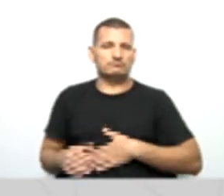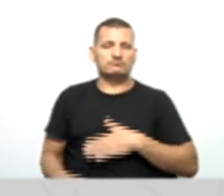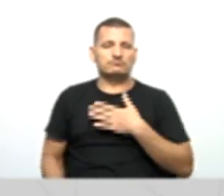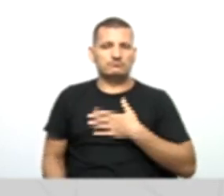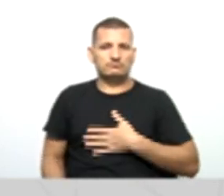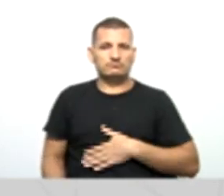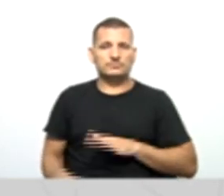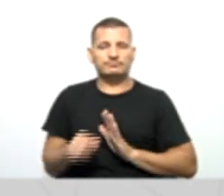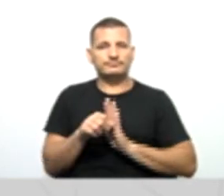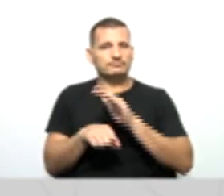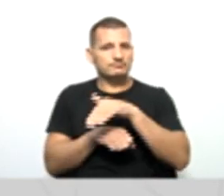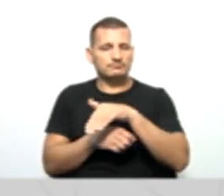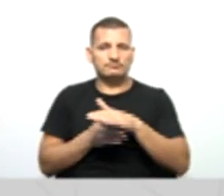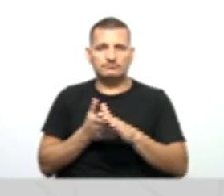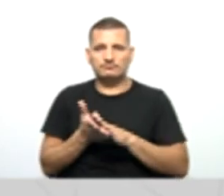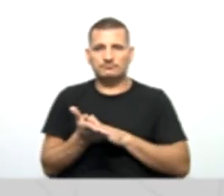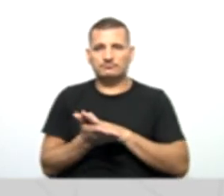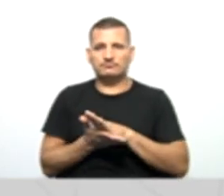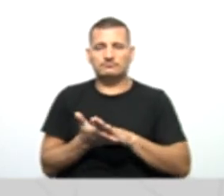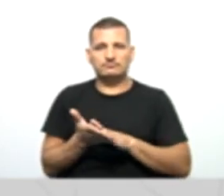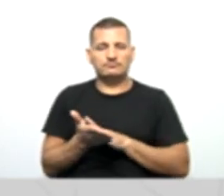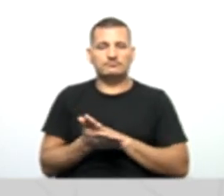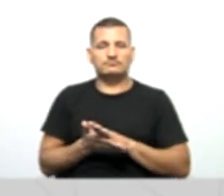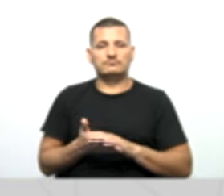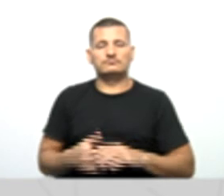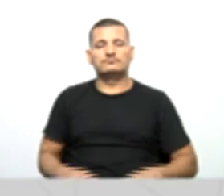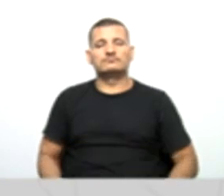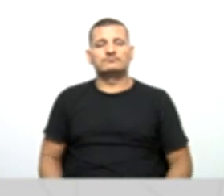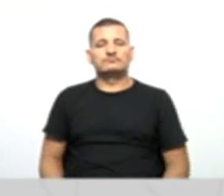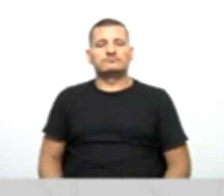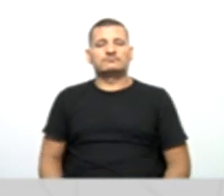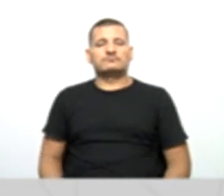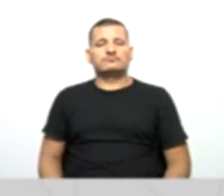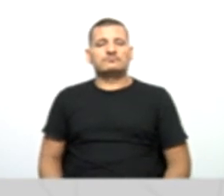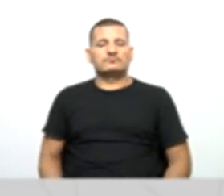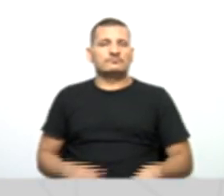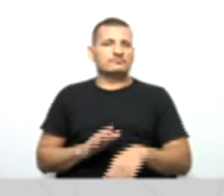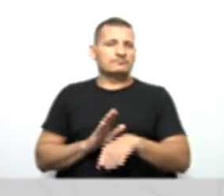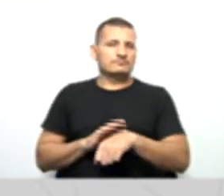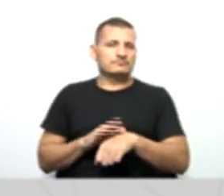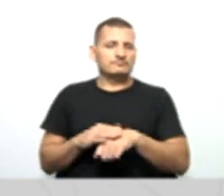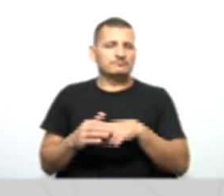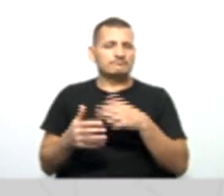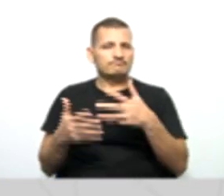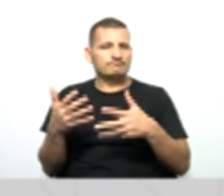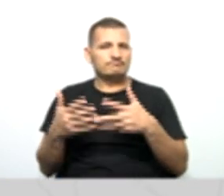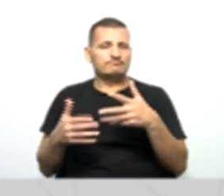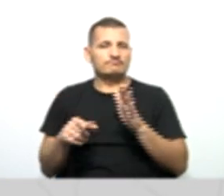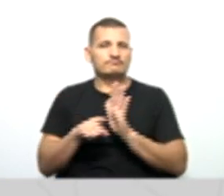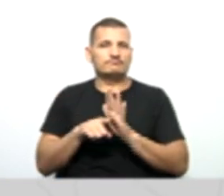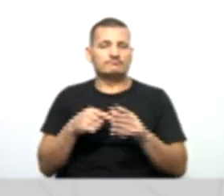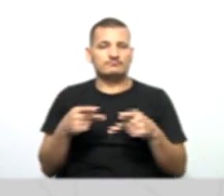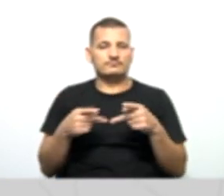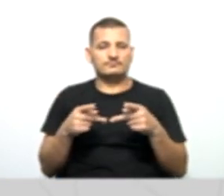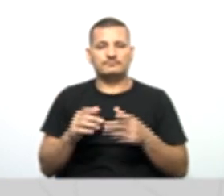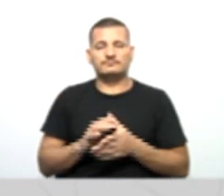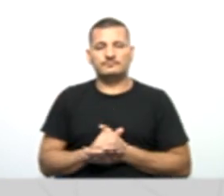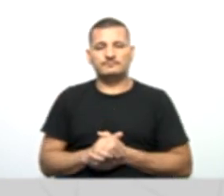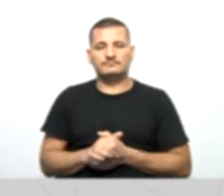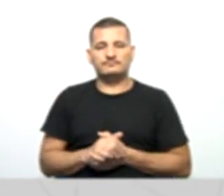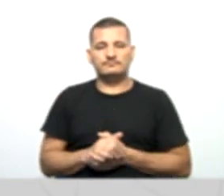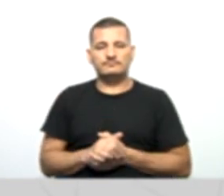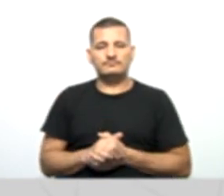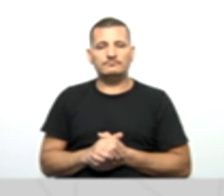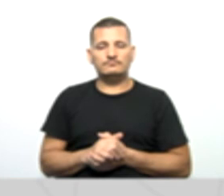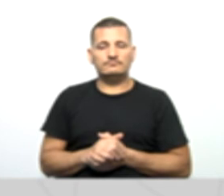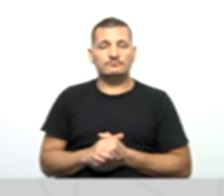sem atropelos, sem que o tempo possa estar fazendo interferências negativas no nosso projeto. Professor Saulo, as pessoas